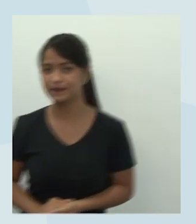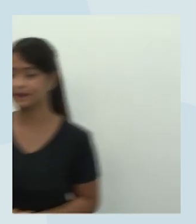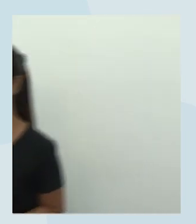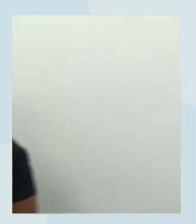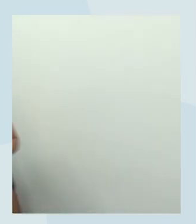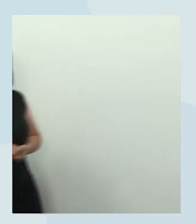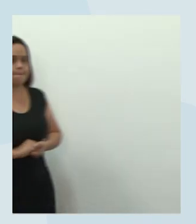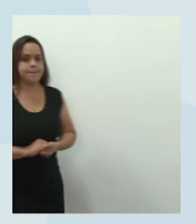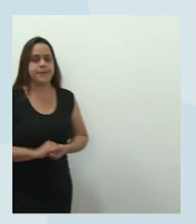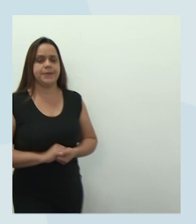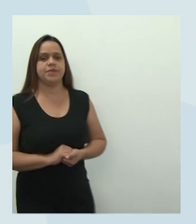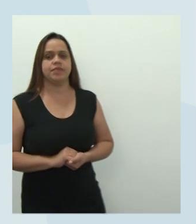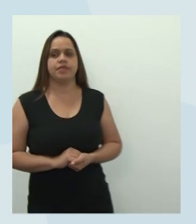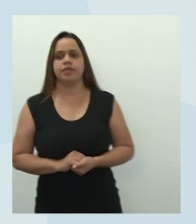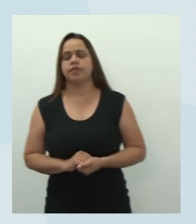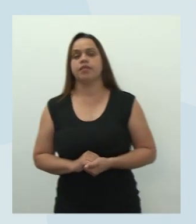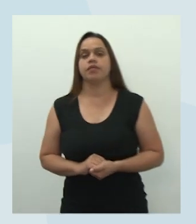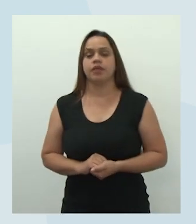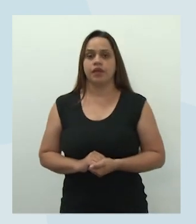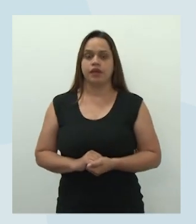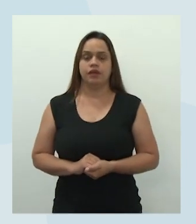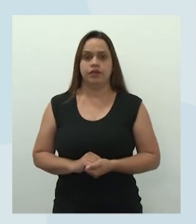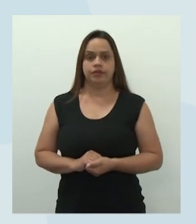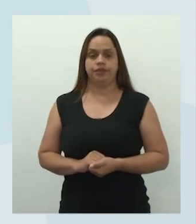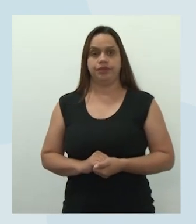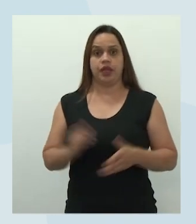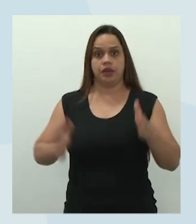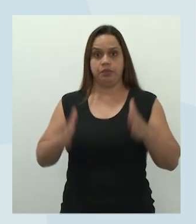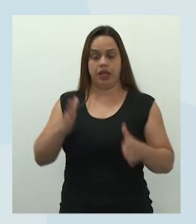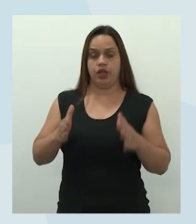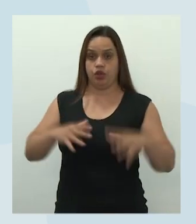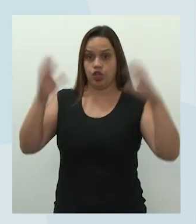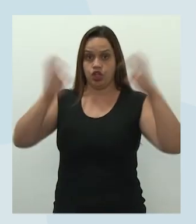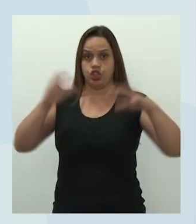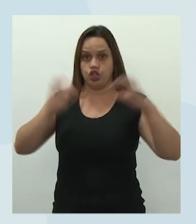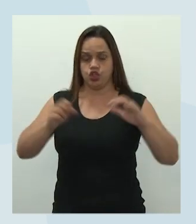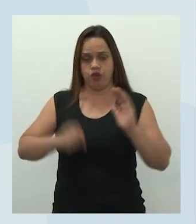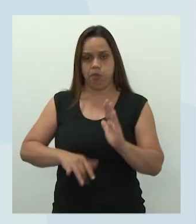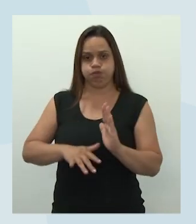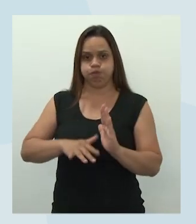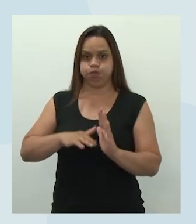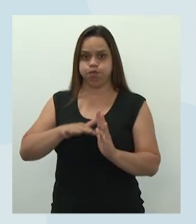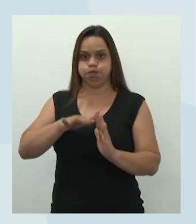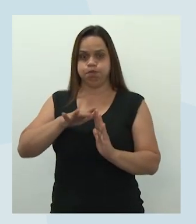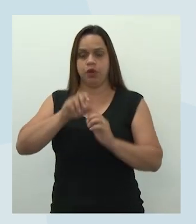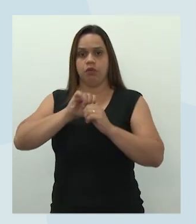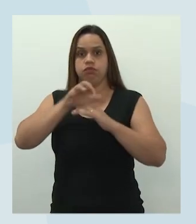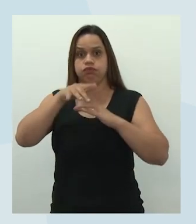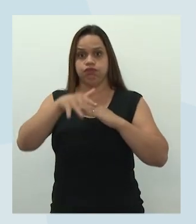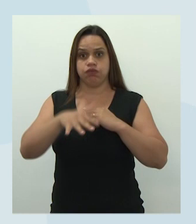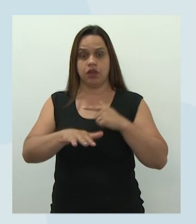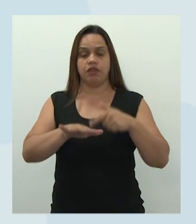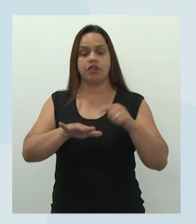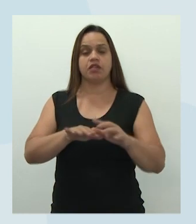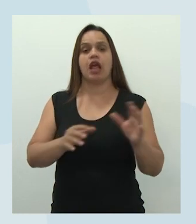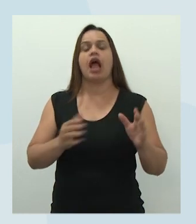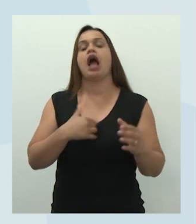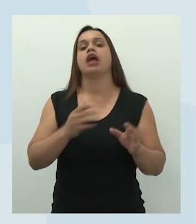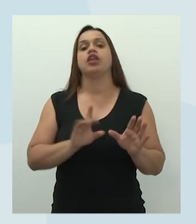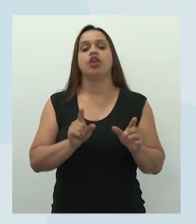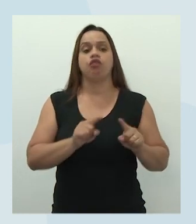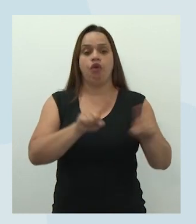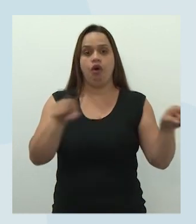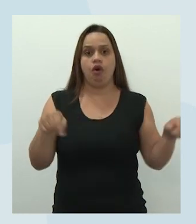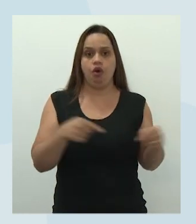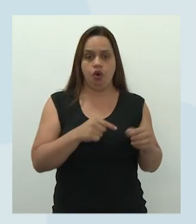muito provavelmente as águas vão transbordar e esse excesso de água eu vou armazenar para poder praticar